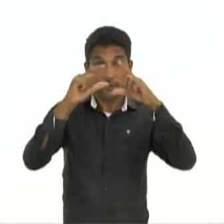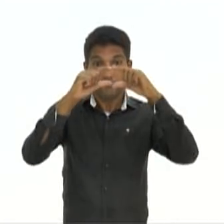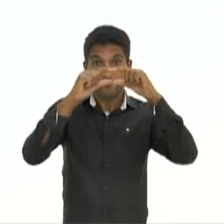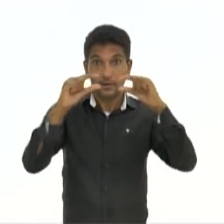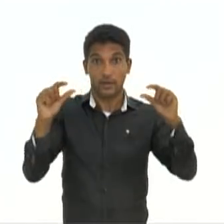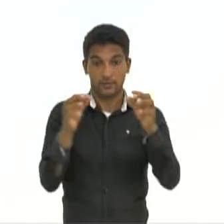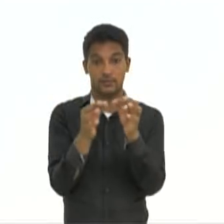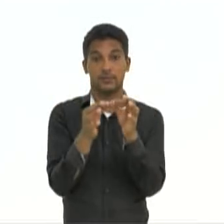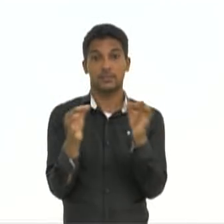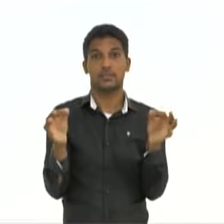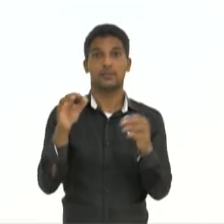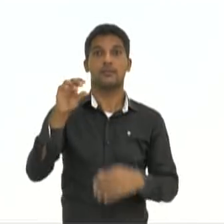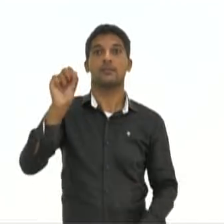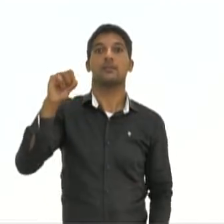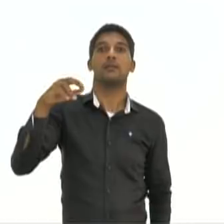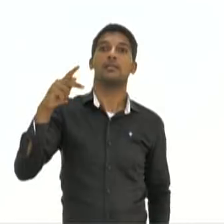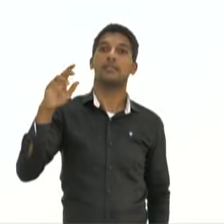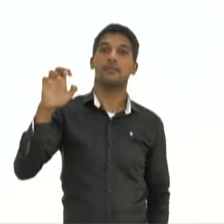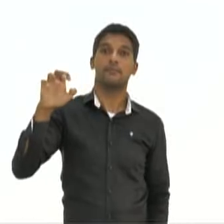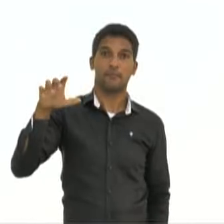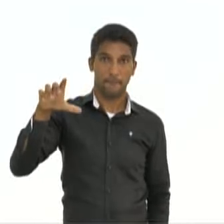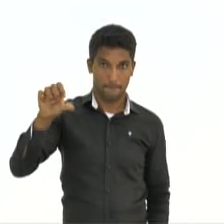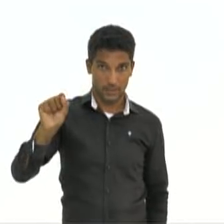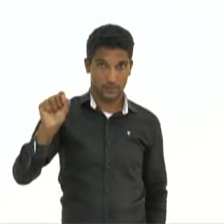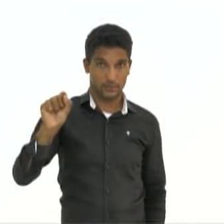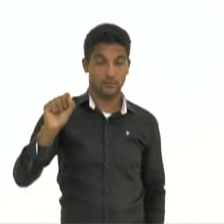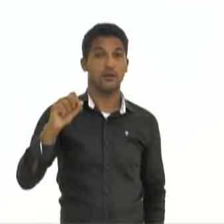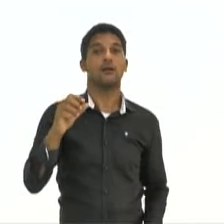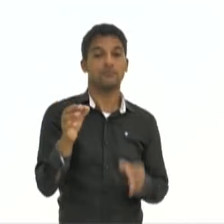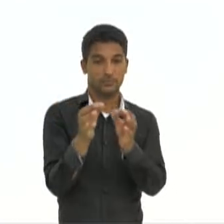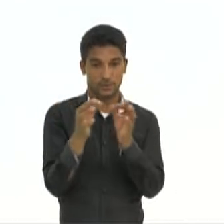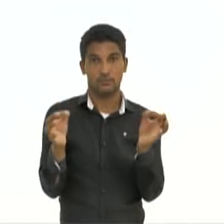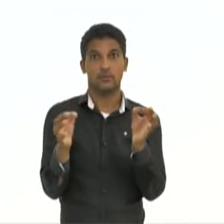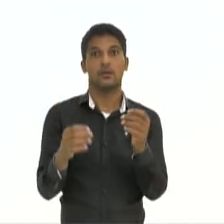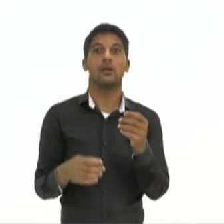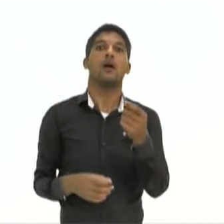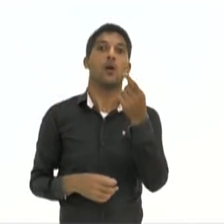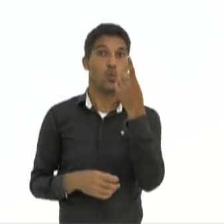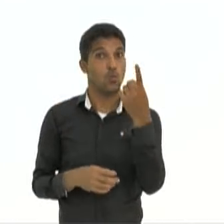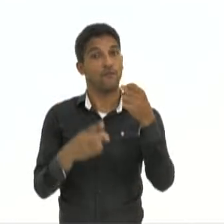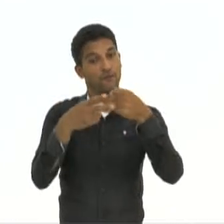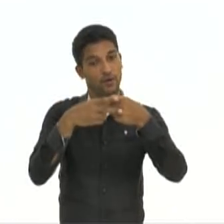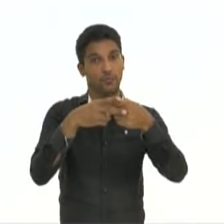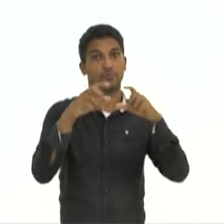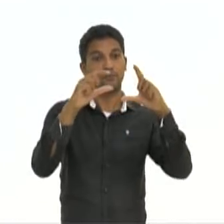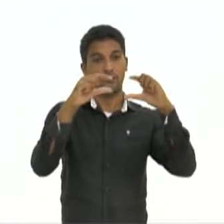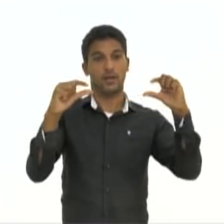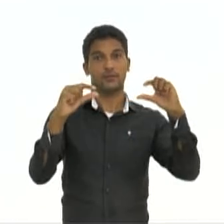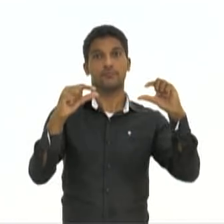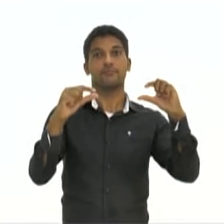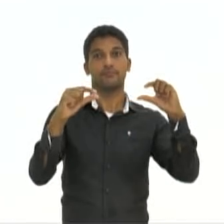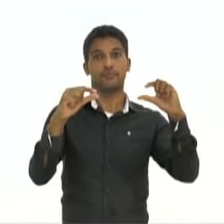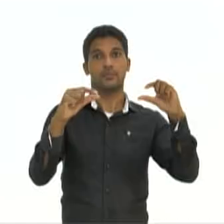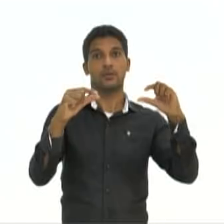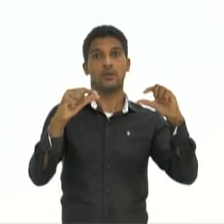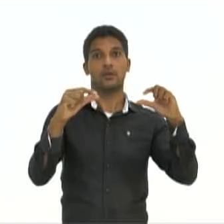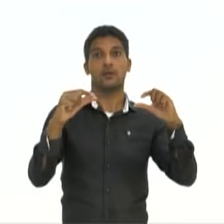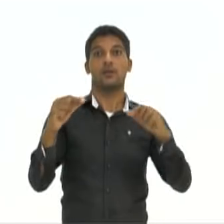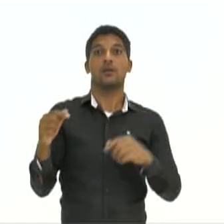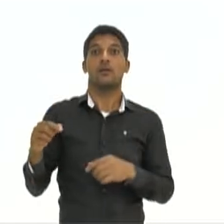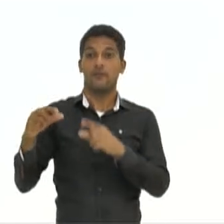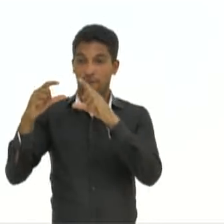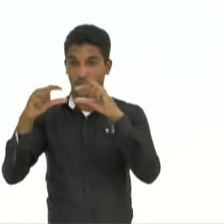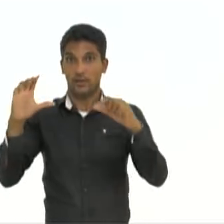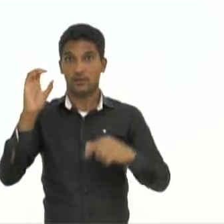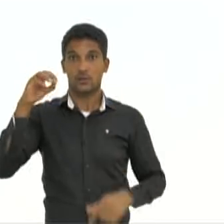período composto, com 2 verbos na frase. Então, no exercício 6, que a gente, né, havia feito na aula anterior, esse é